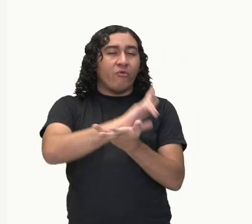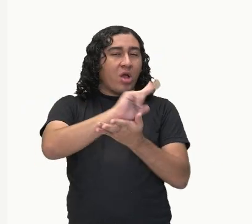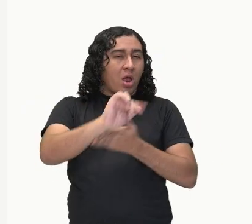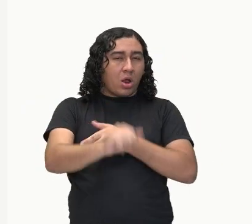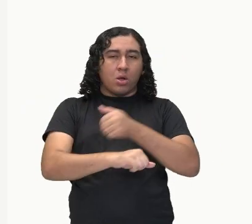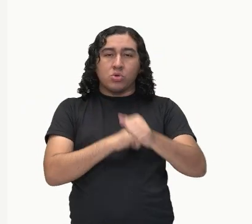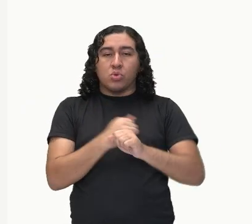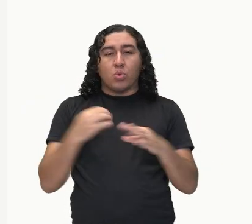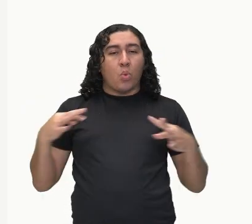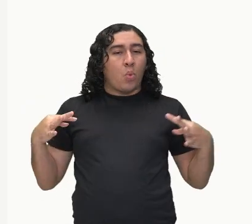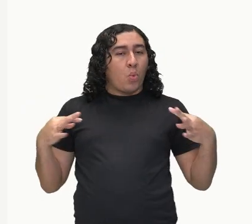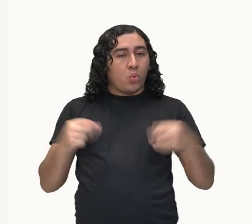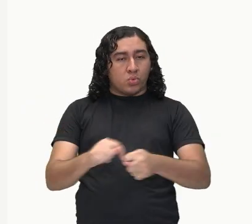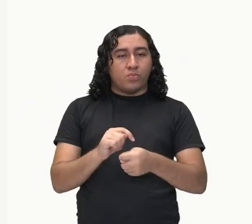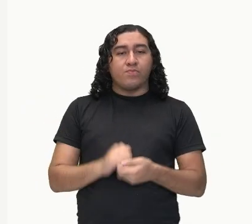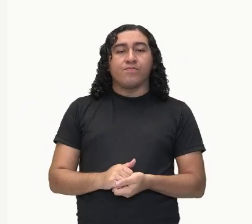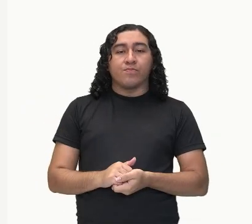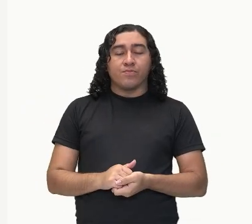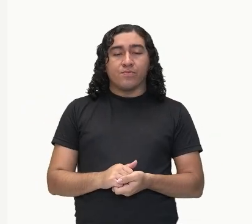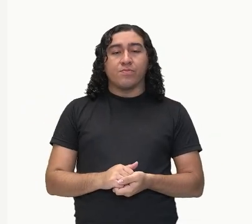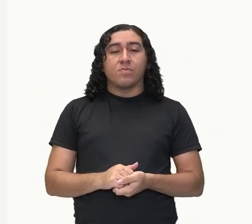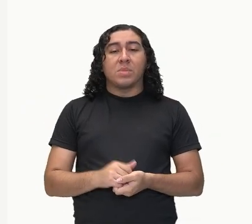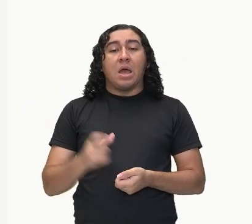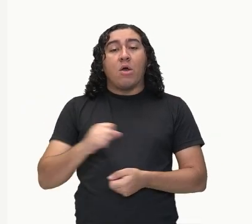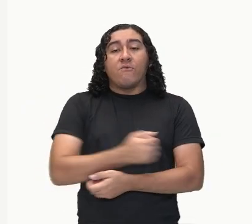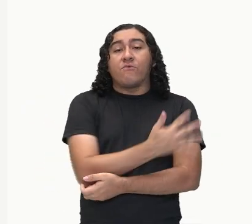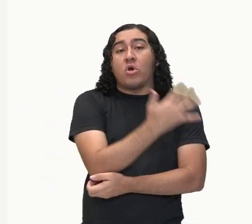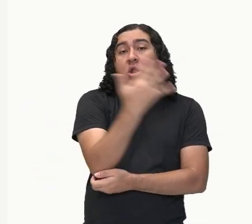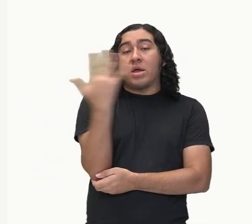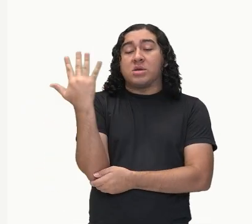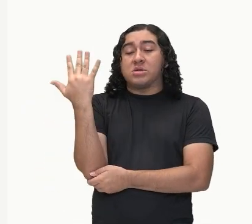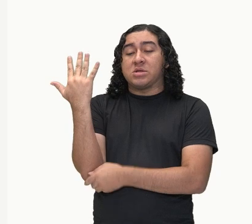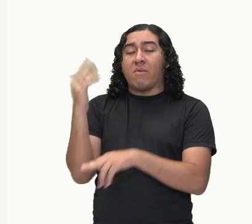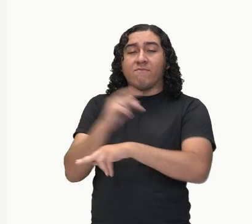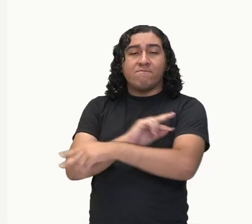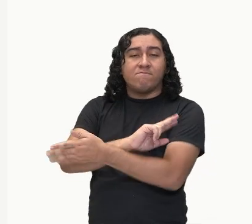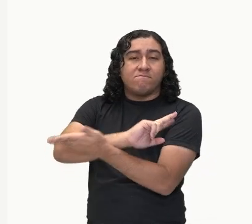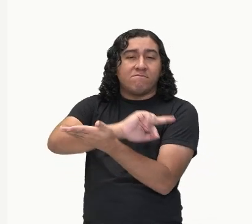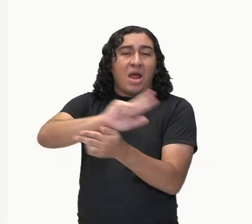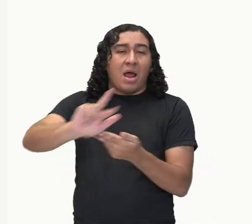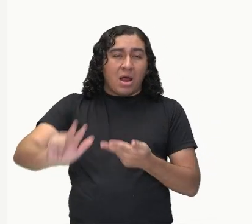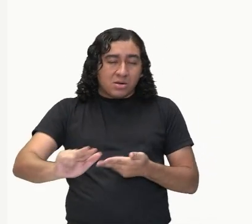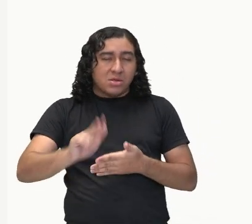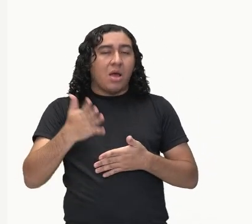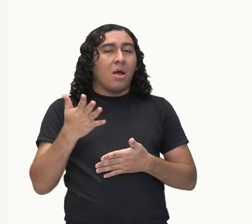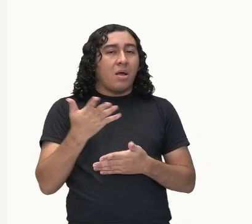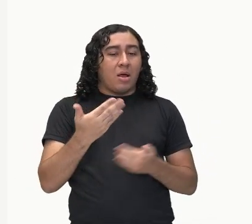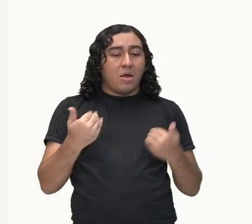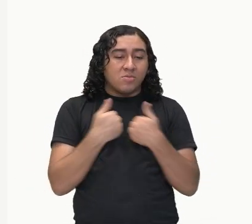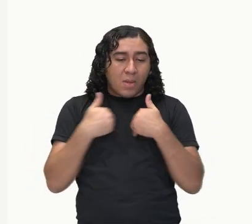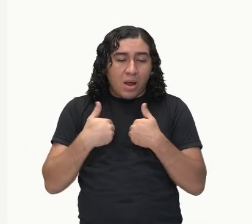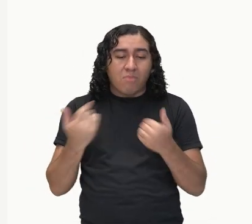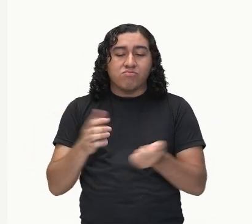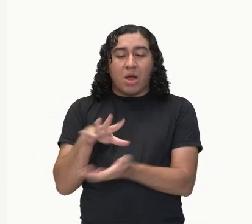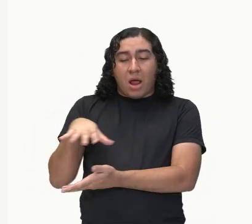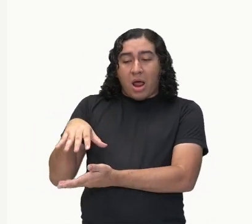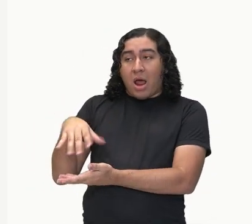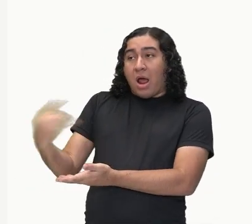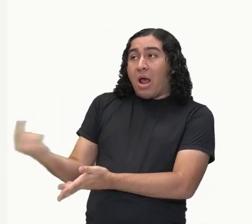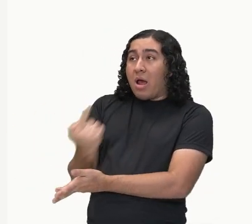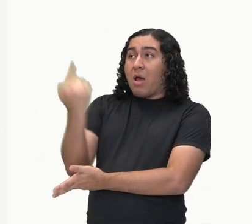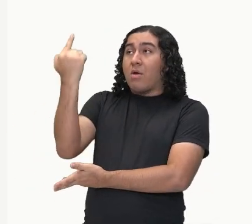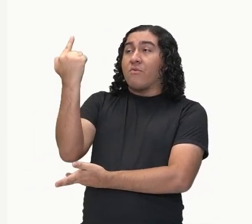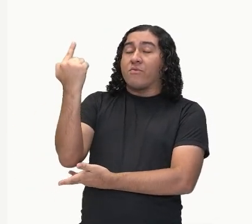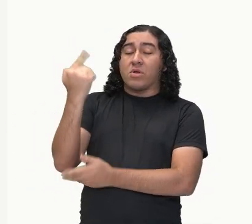ano, vegetação. Temos aí a floresta densa, rica em biodiversidade, com árvores de grande porte e várias camadas